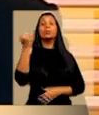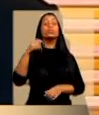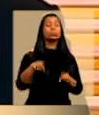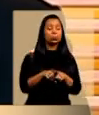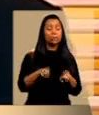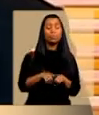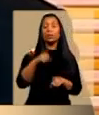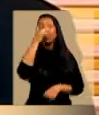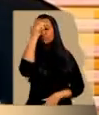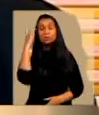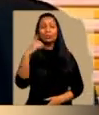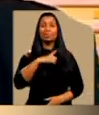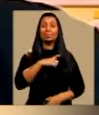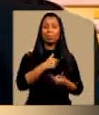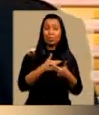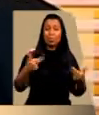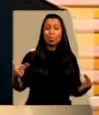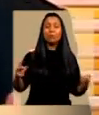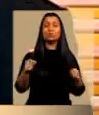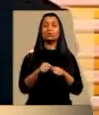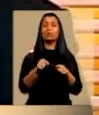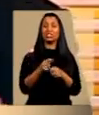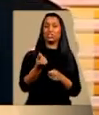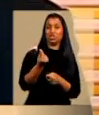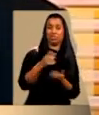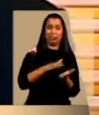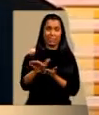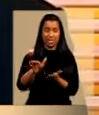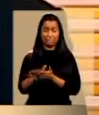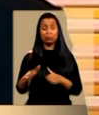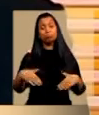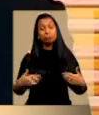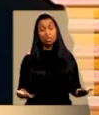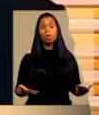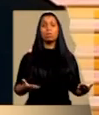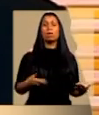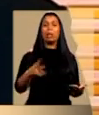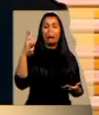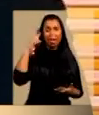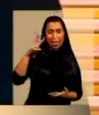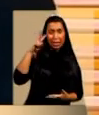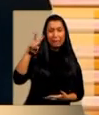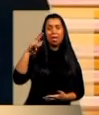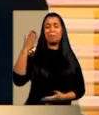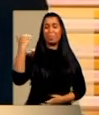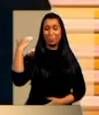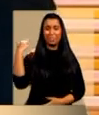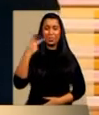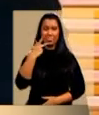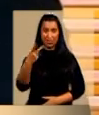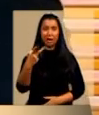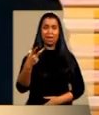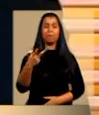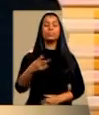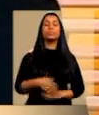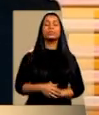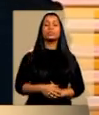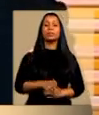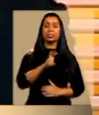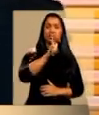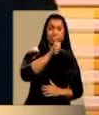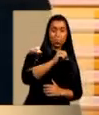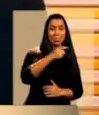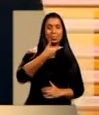É importante também a pessoa ter hábitos de estabelecer orçamentos, né? Então, assim, lembra aquilo que eu falei no bloco